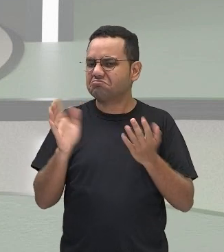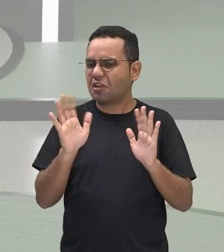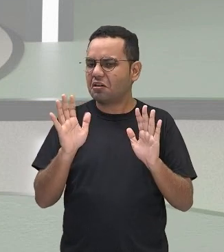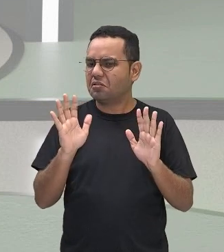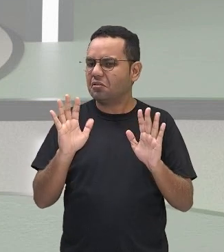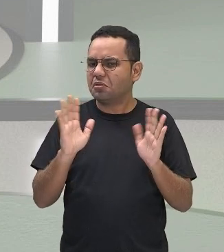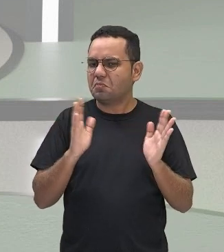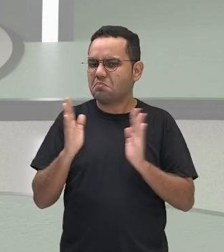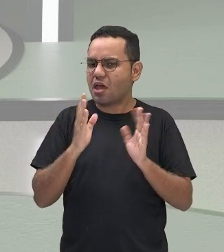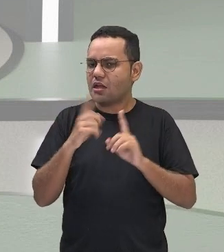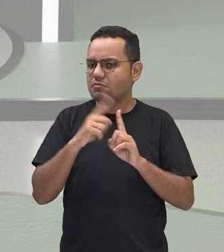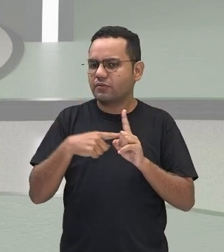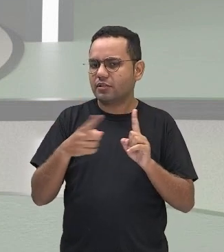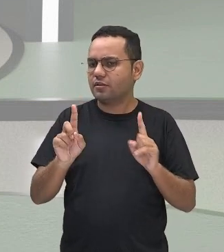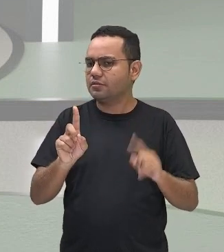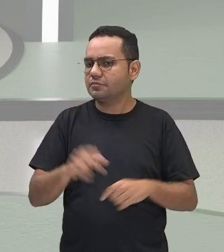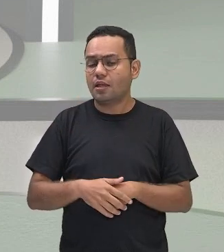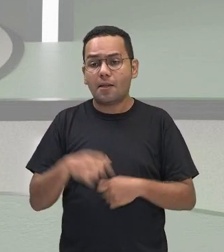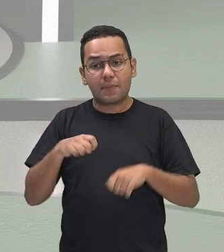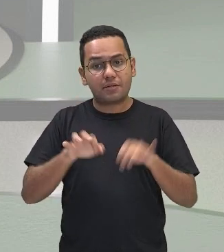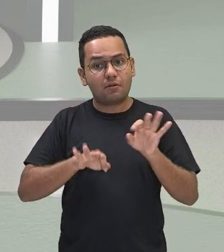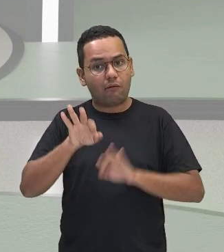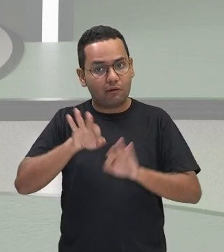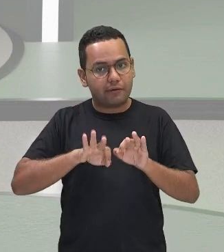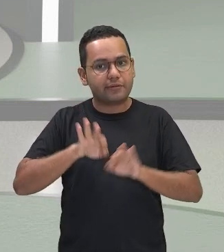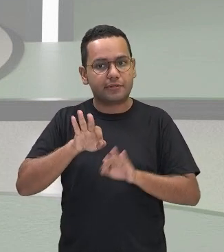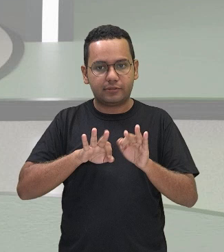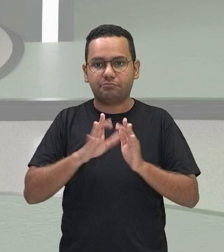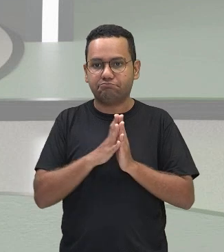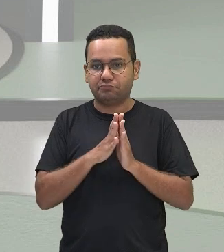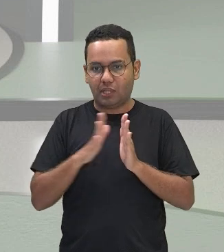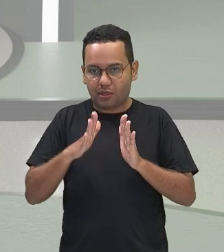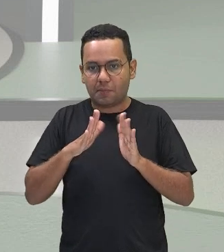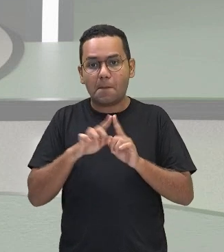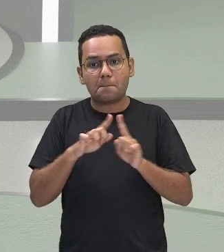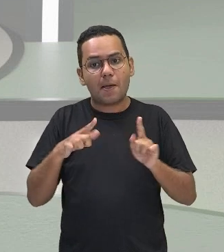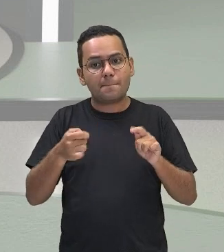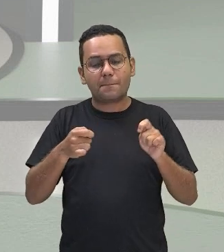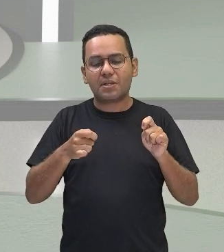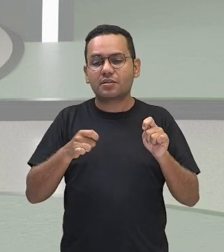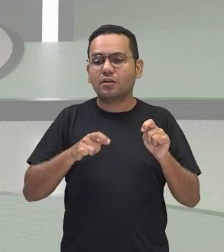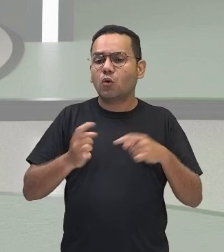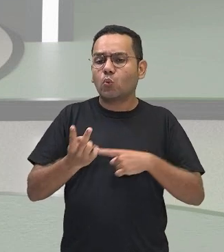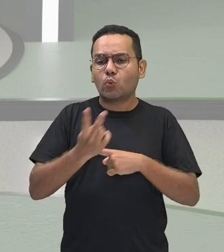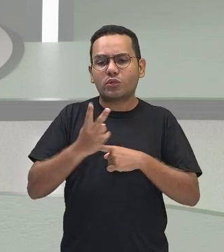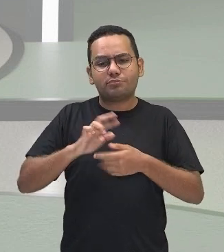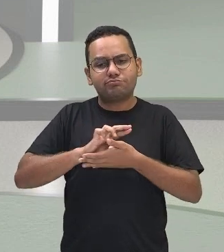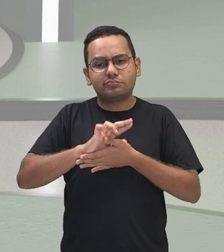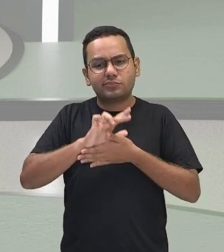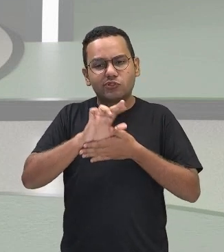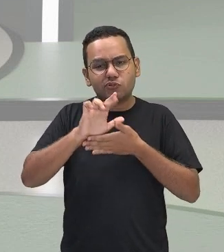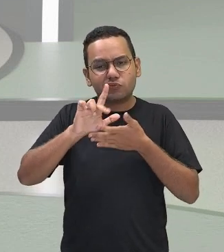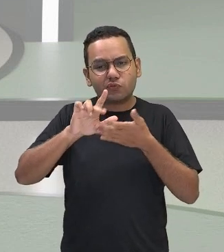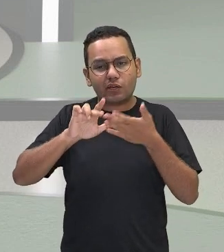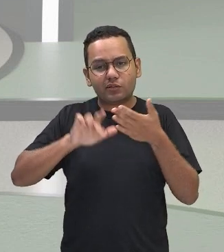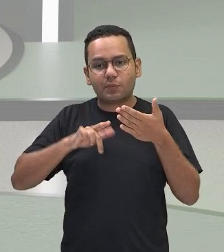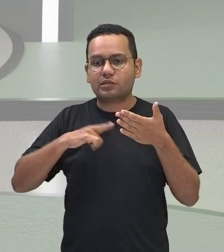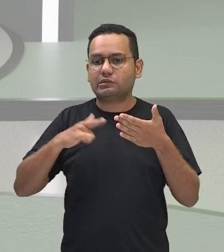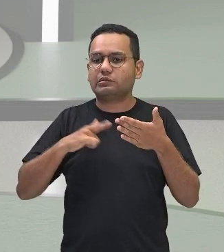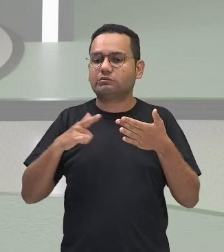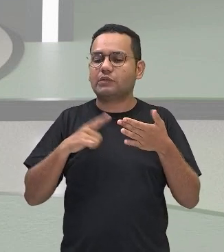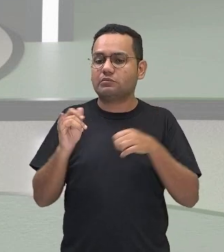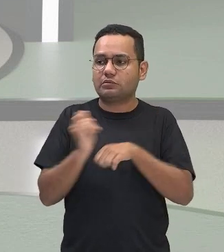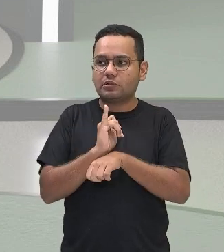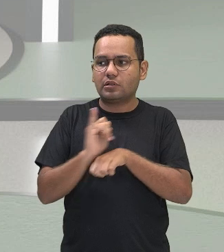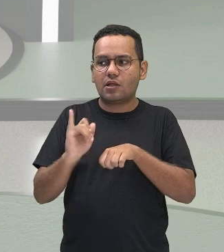um planejamento, mas para isso ela precisa tomar uma série de cuidados e existem vários métodos que ela pode empregar